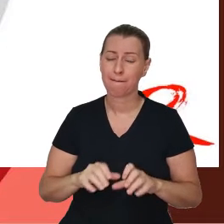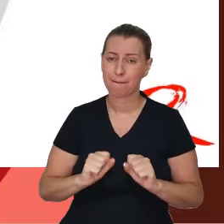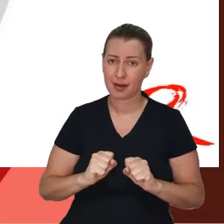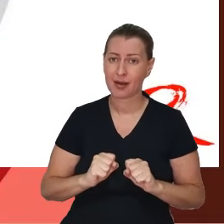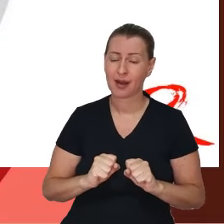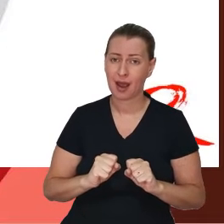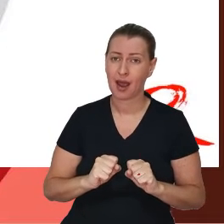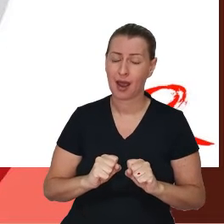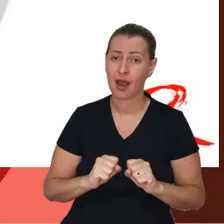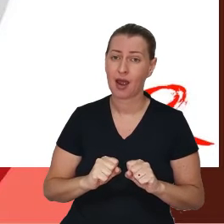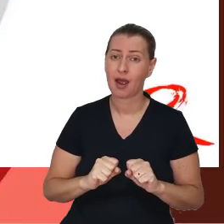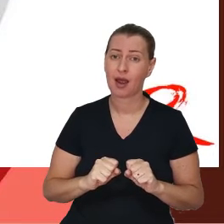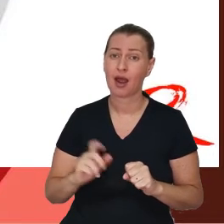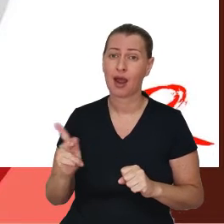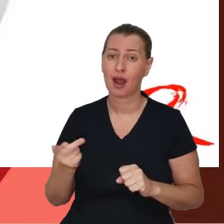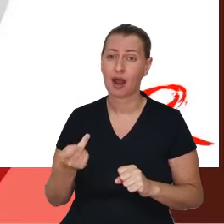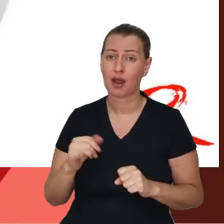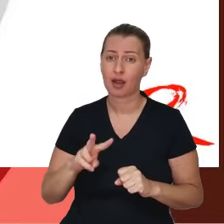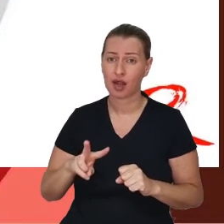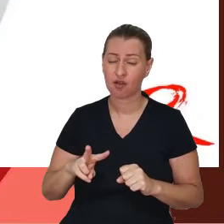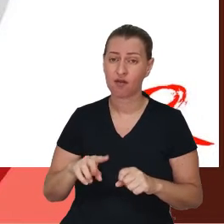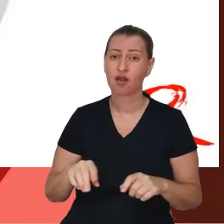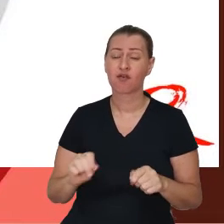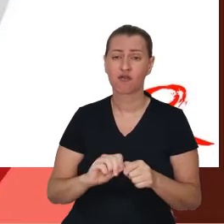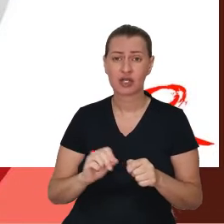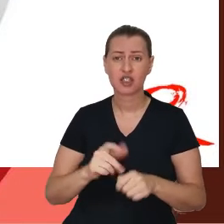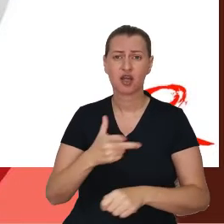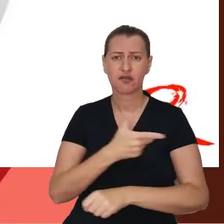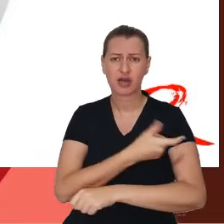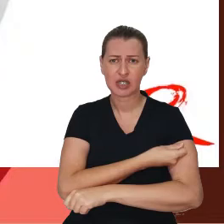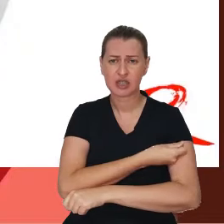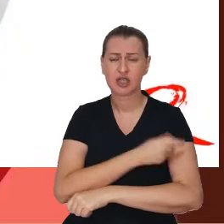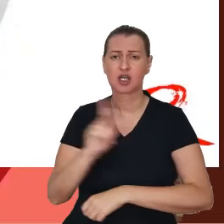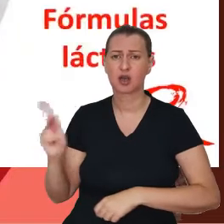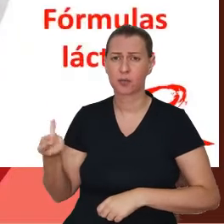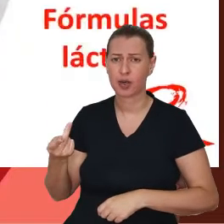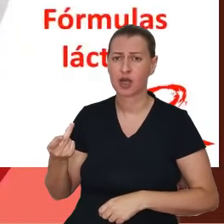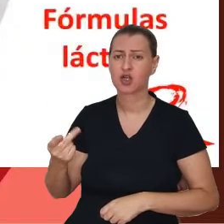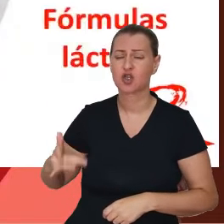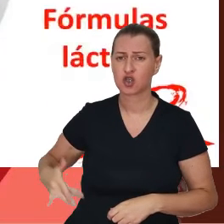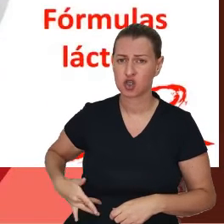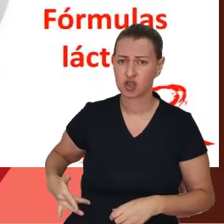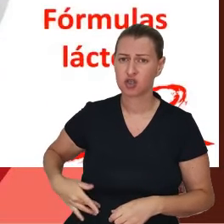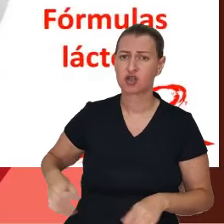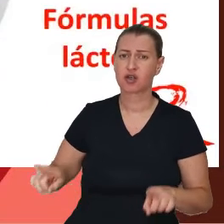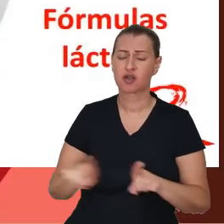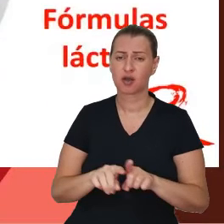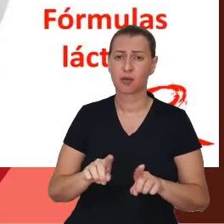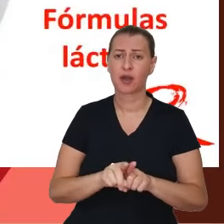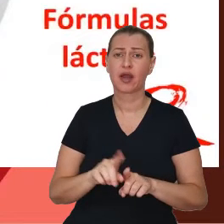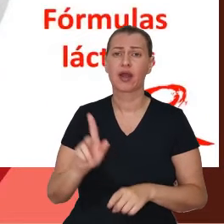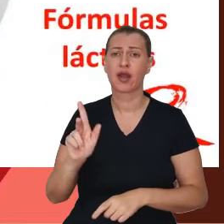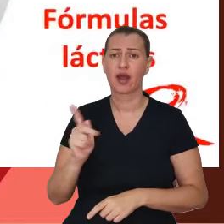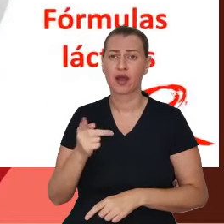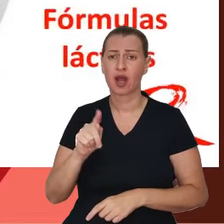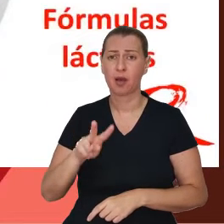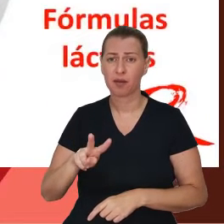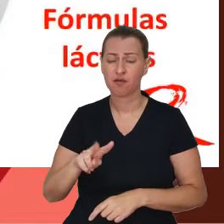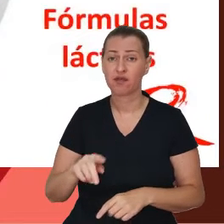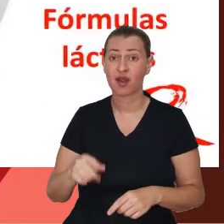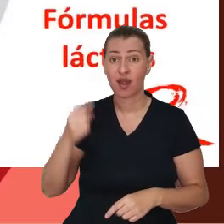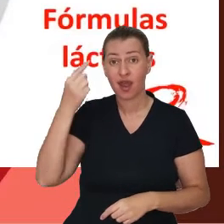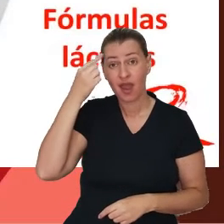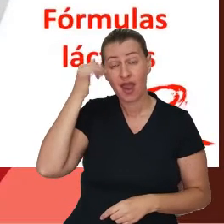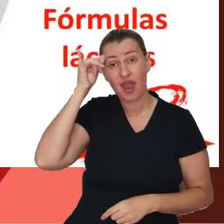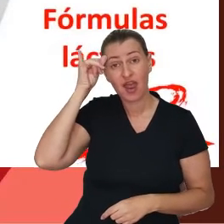Imunizar, então, vacina, né, para hepatite B e HPV, porque esse é o mandala da prevenção combinada. Prevenir a transmissão vertical,